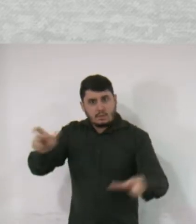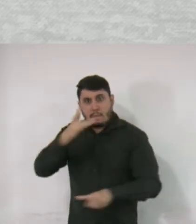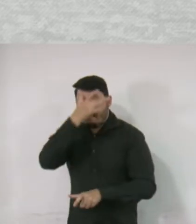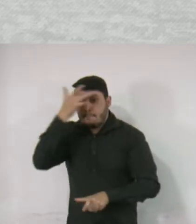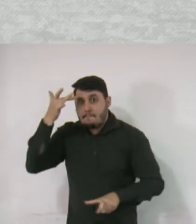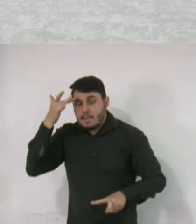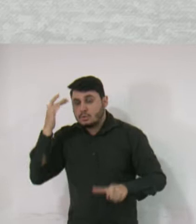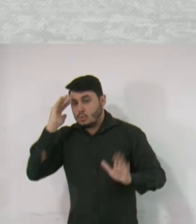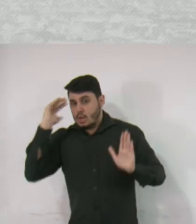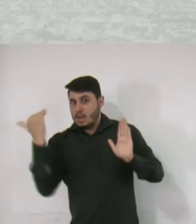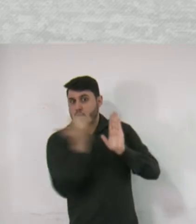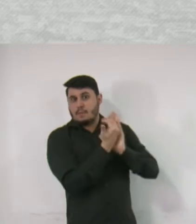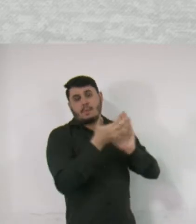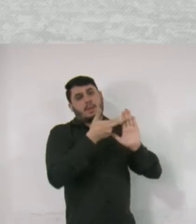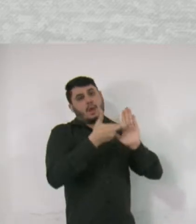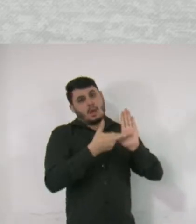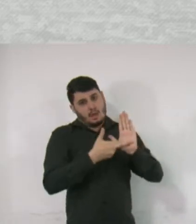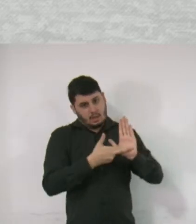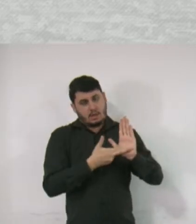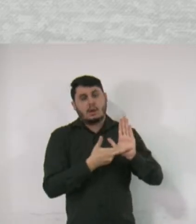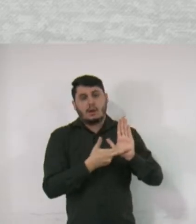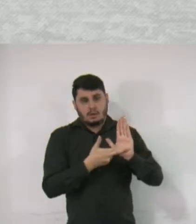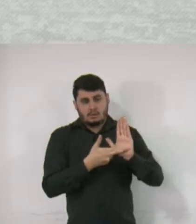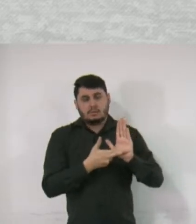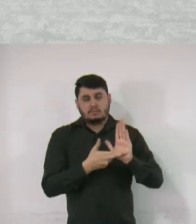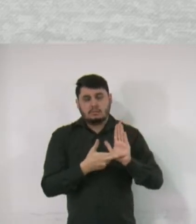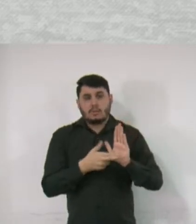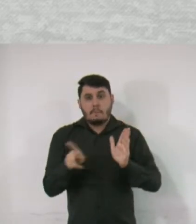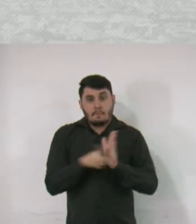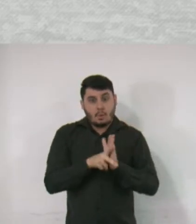do plano da Sulanca, do plano de volta do Parque 18 de Maio,